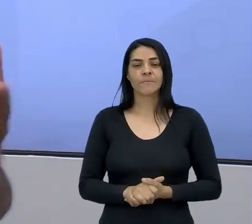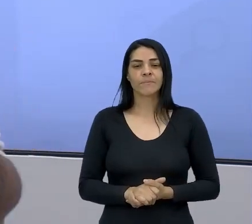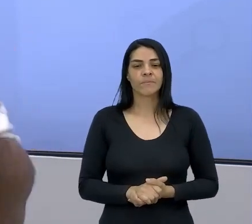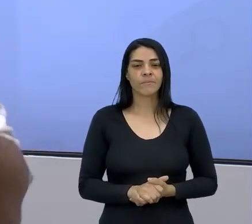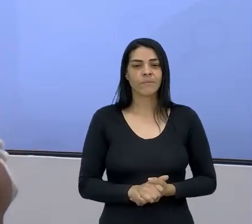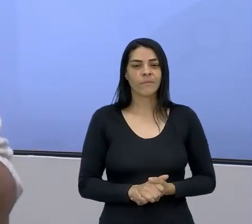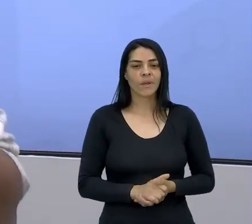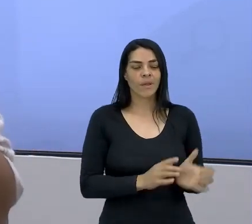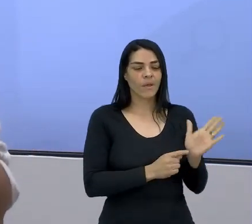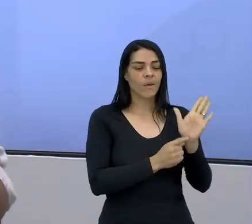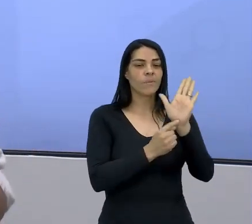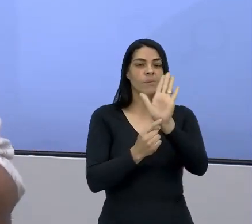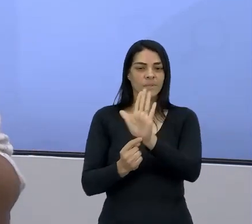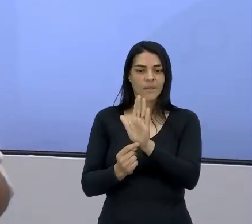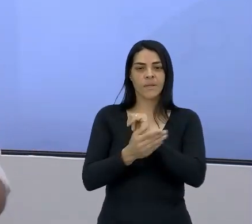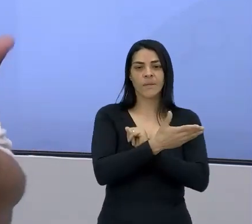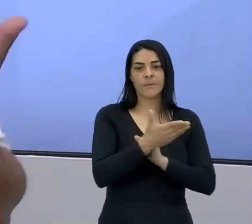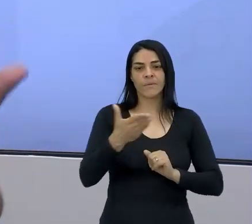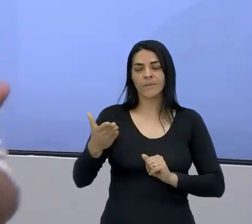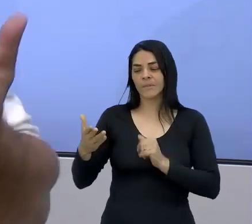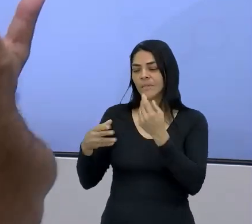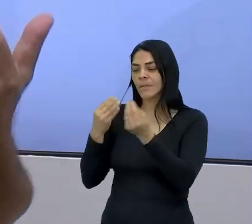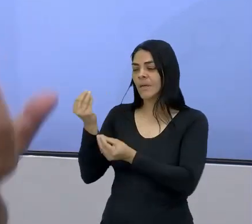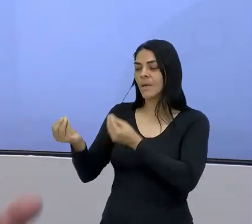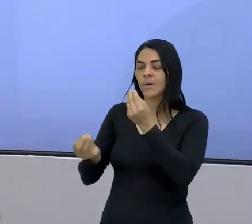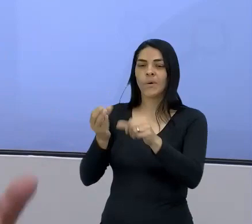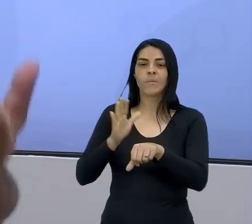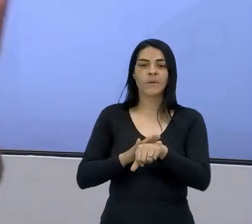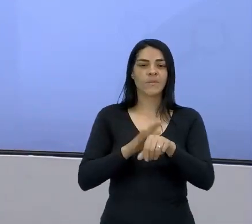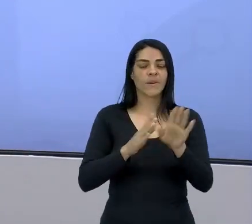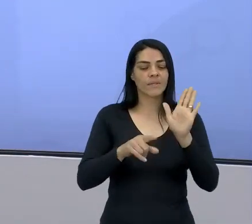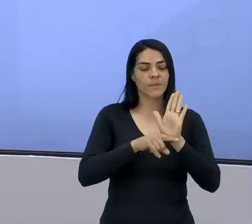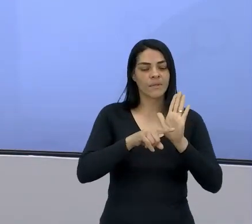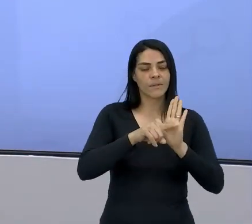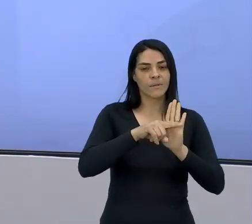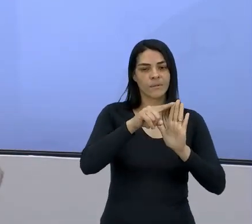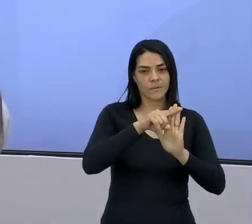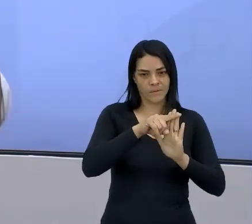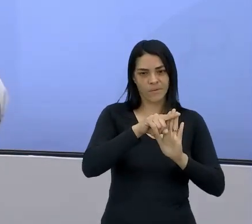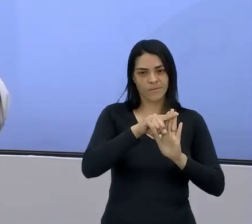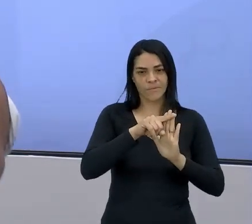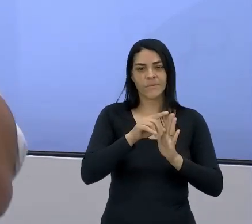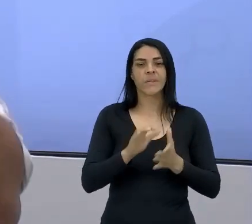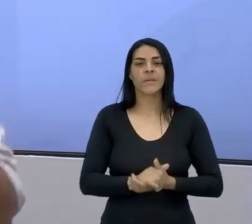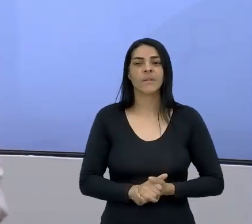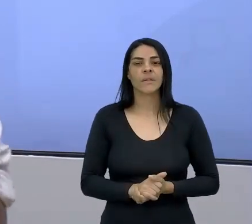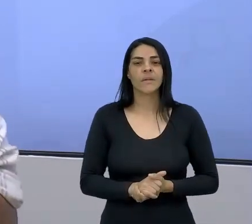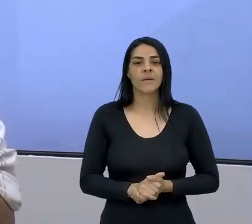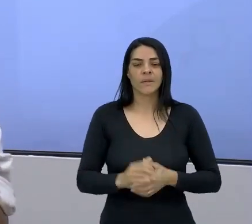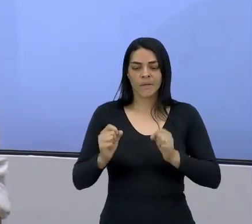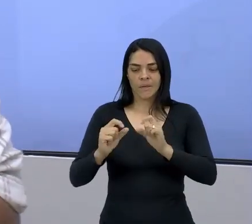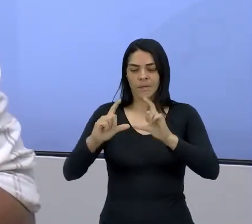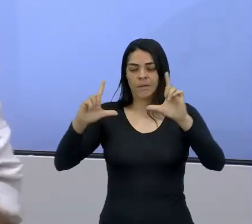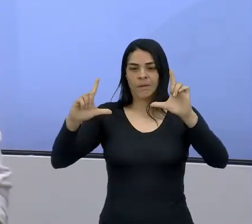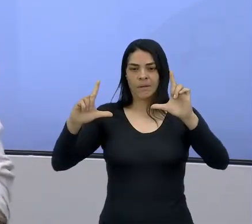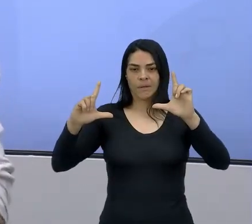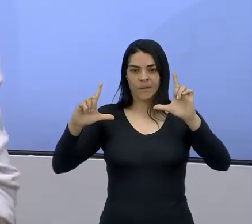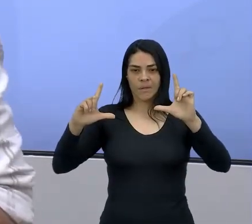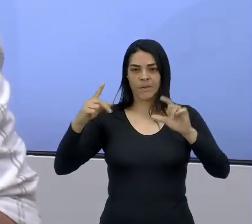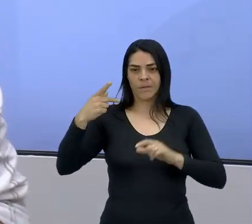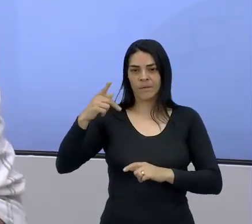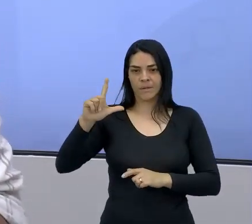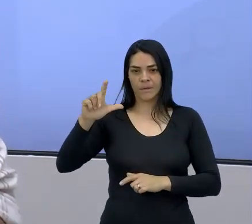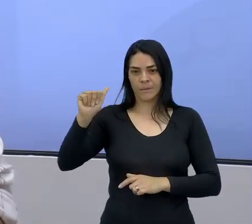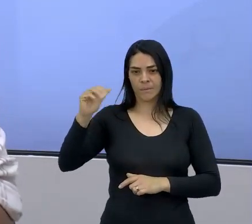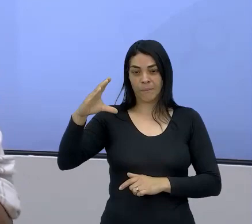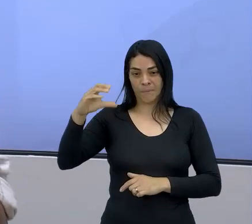quê? Para mostrar para vocês como que faz a programação do Arduino, né? Que é uma placa, eu utilizei o Arduino